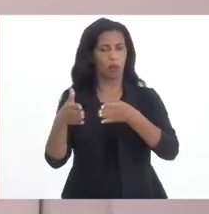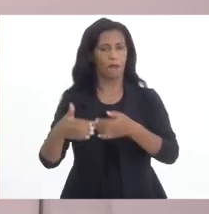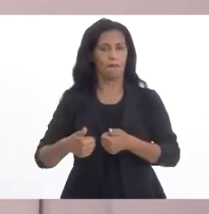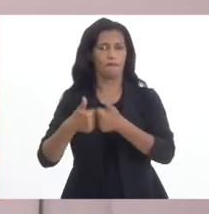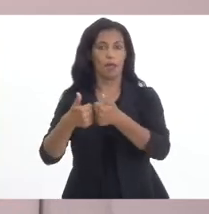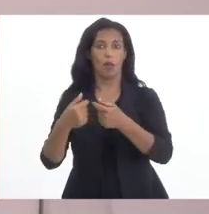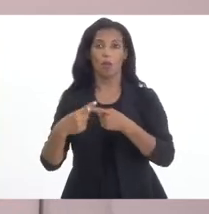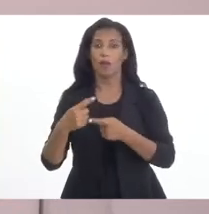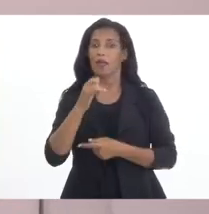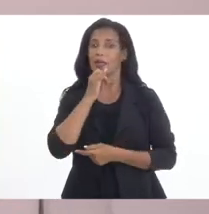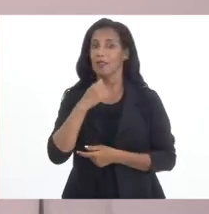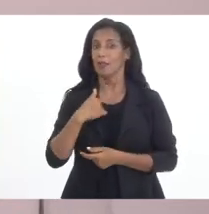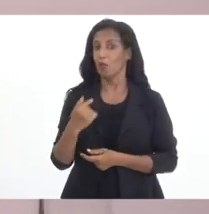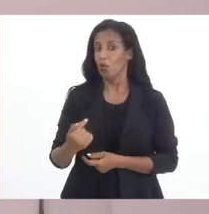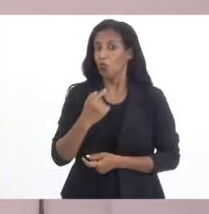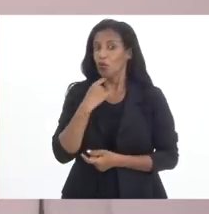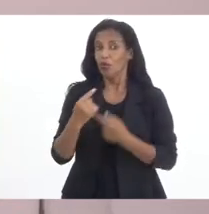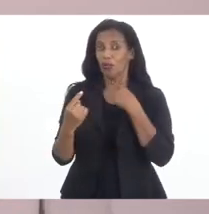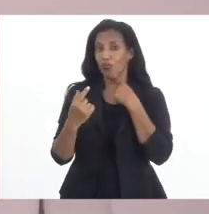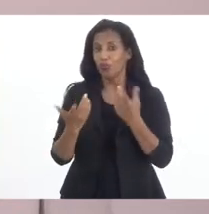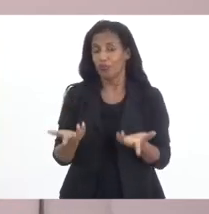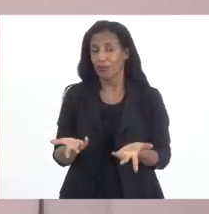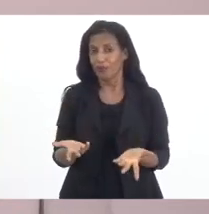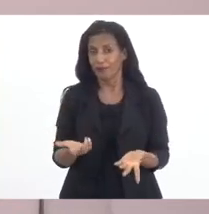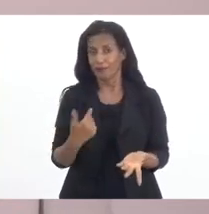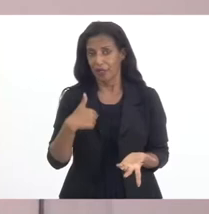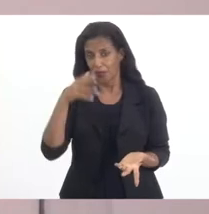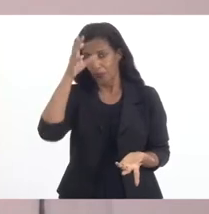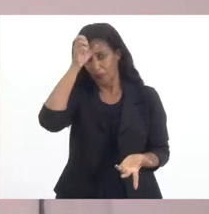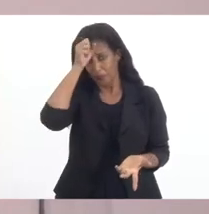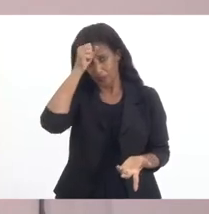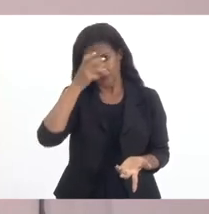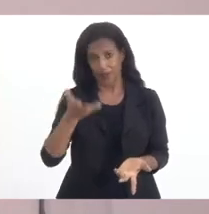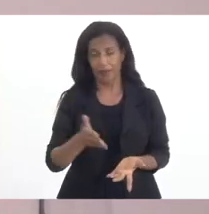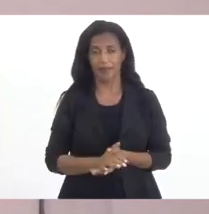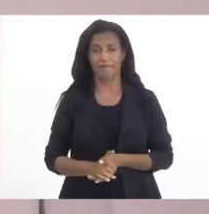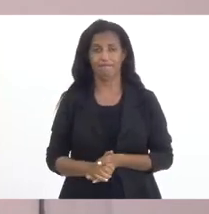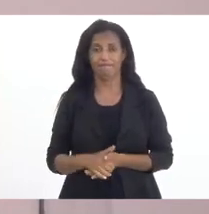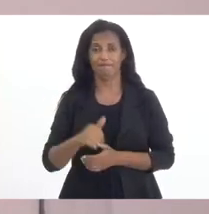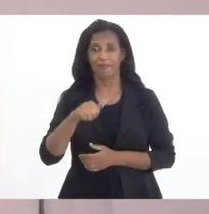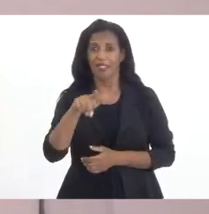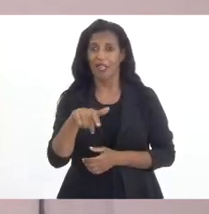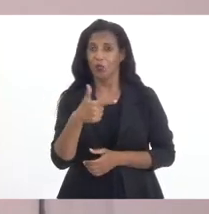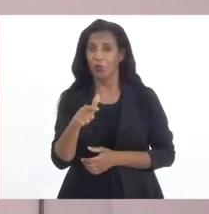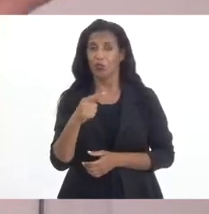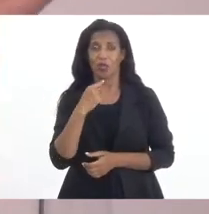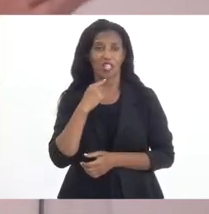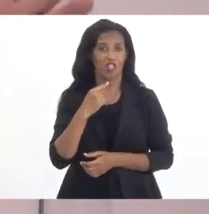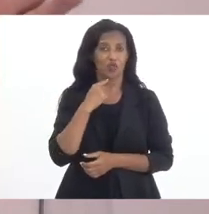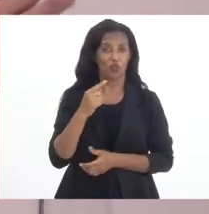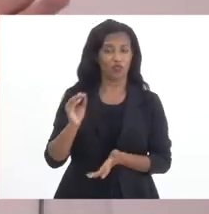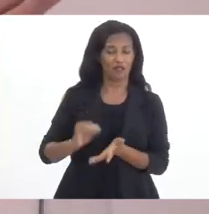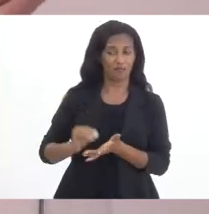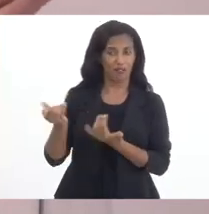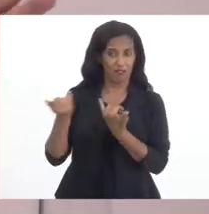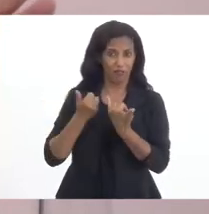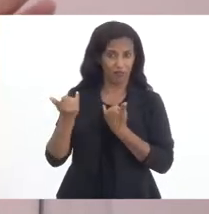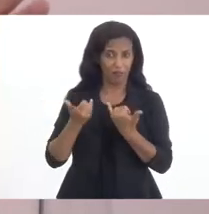por exemplo, eu até hoje estou na dúvida. Aliás, eu aprendi, né, que quem não está na dúvida é porque está mal informado.